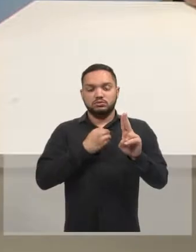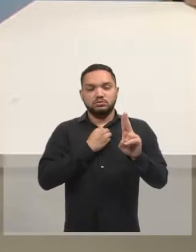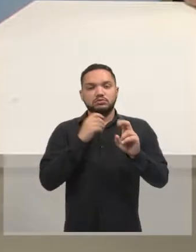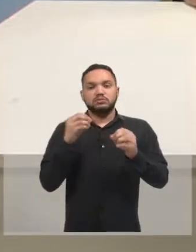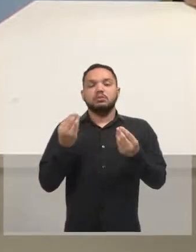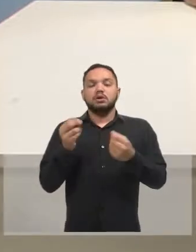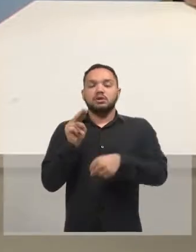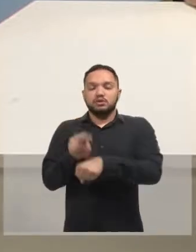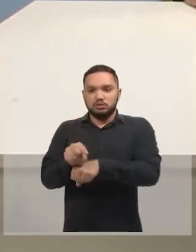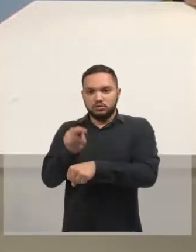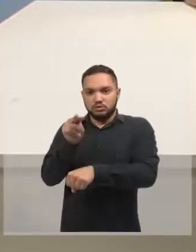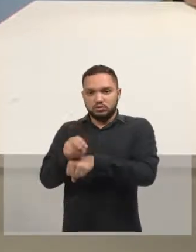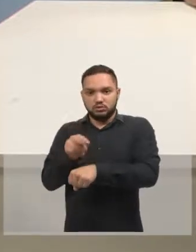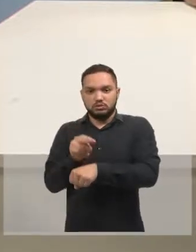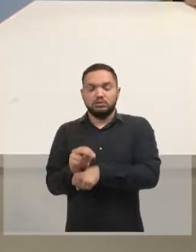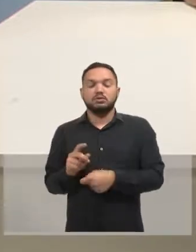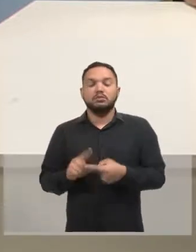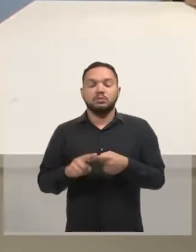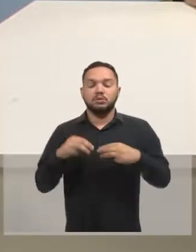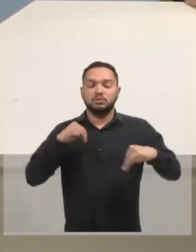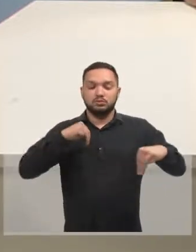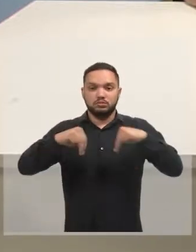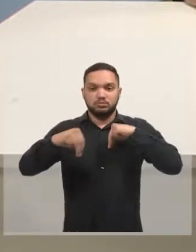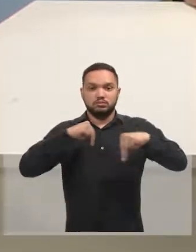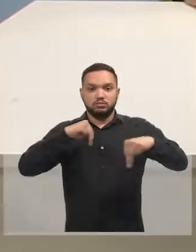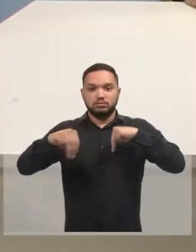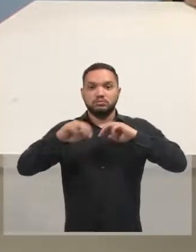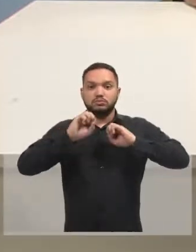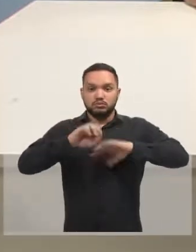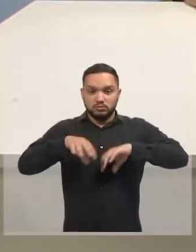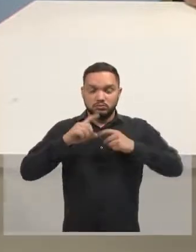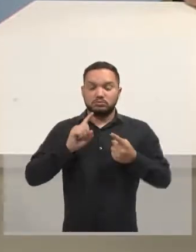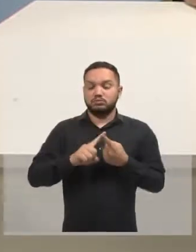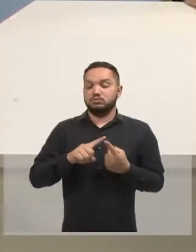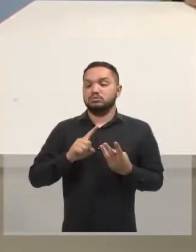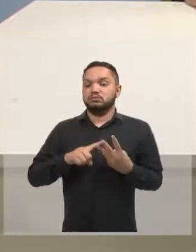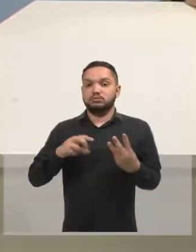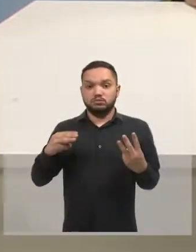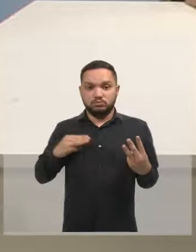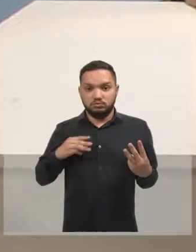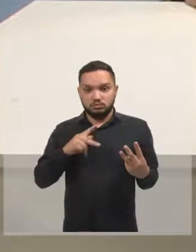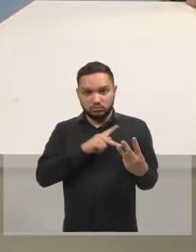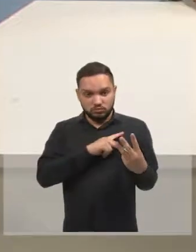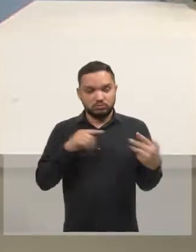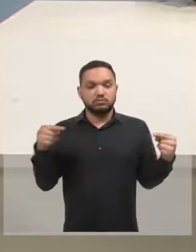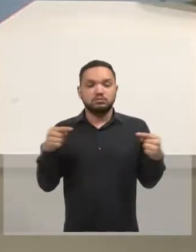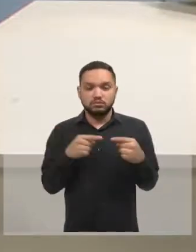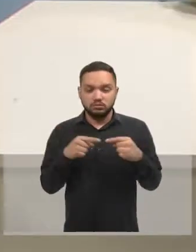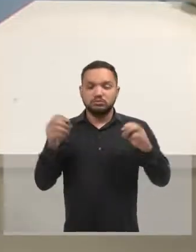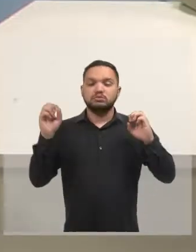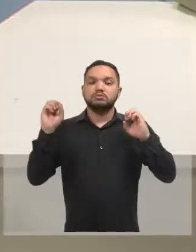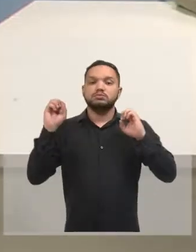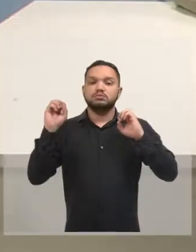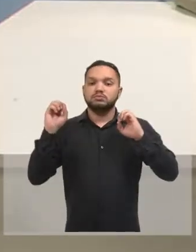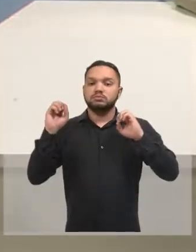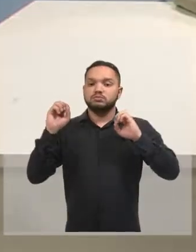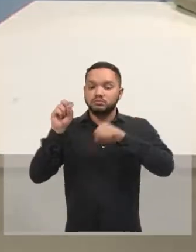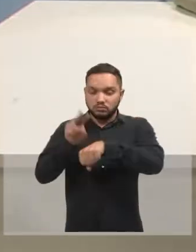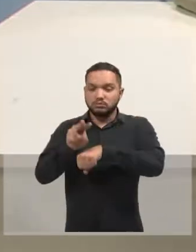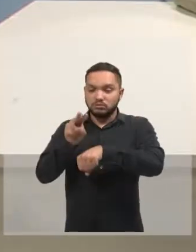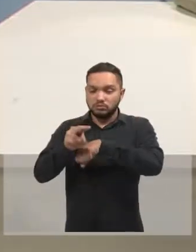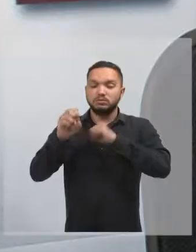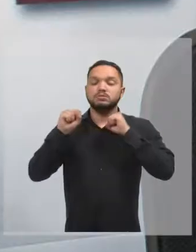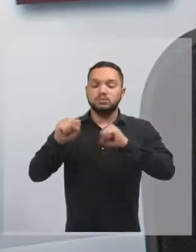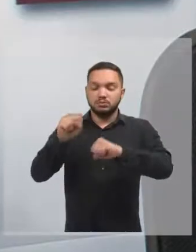União, né? O próprio Ministério da Educação. O Ministério Público. O Ministério Público, né? O Ministério Público. Então, tem uma série